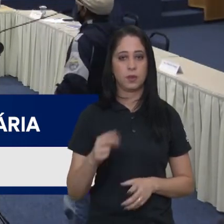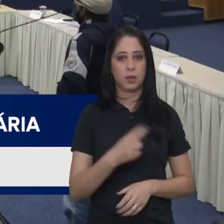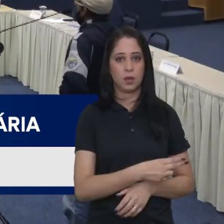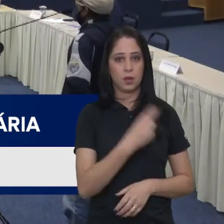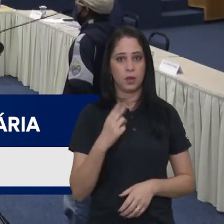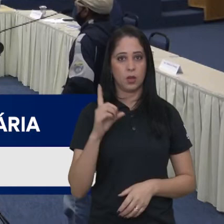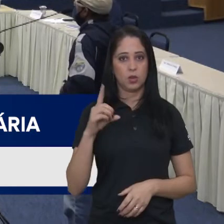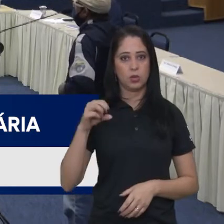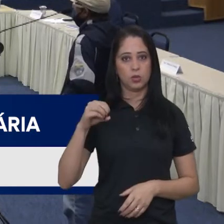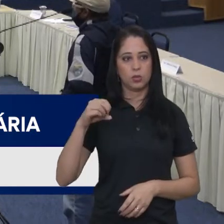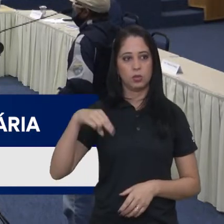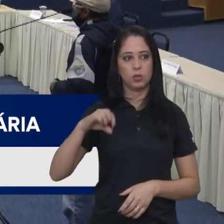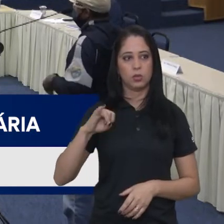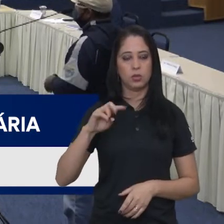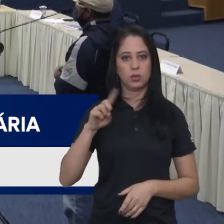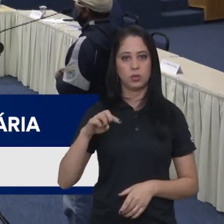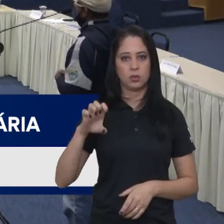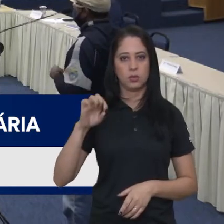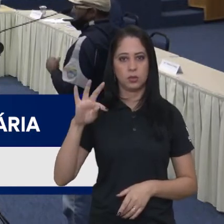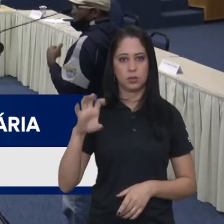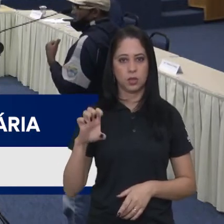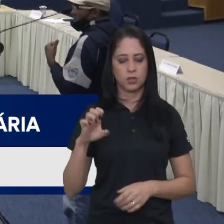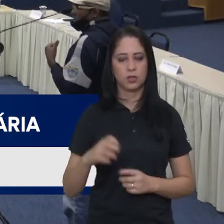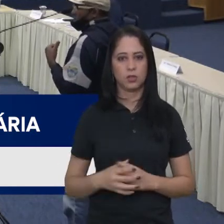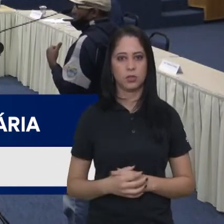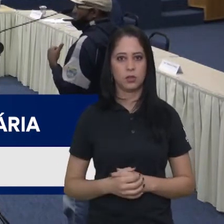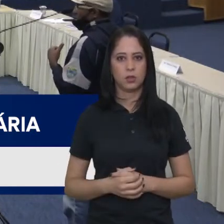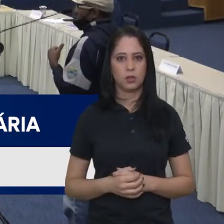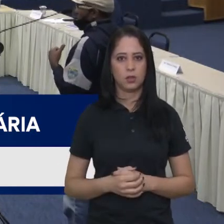Meu nome é Donizete e eu moro no Banhado também.